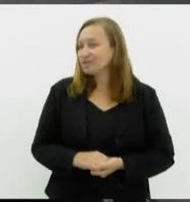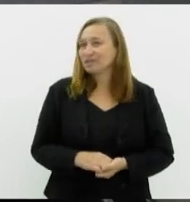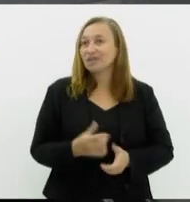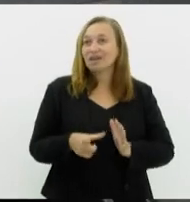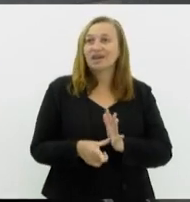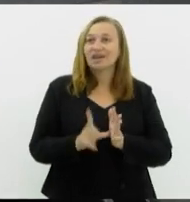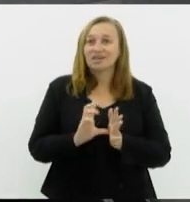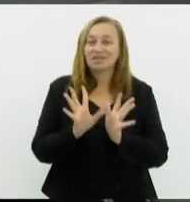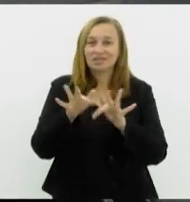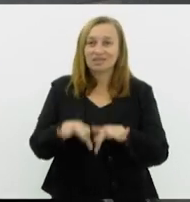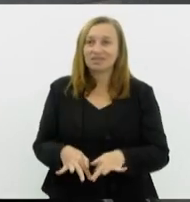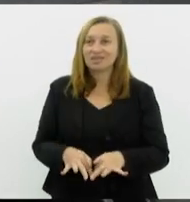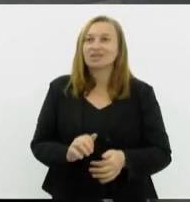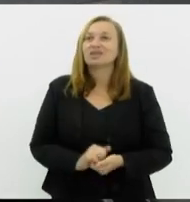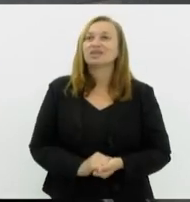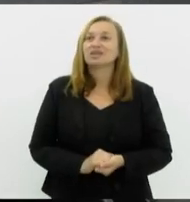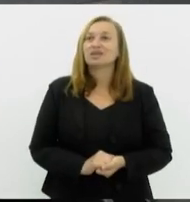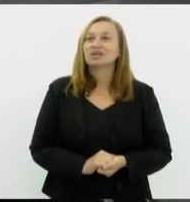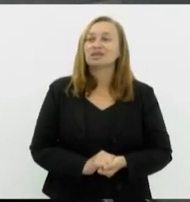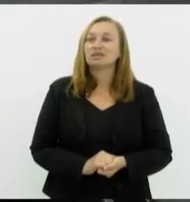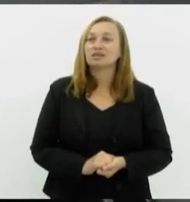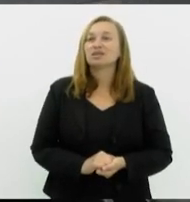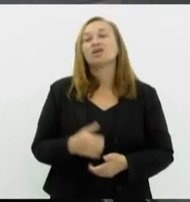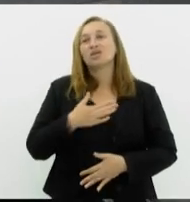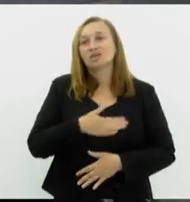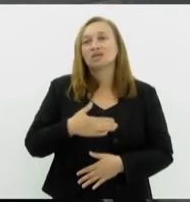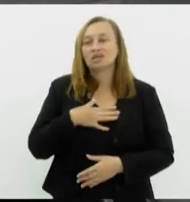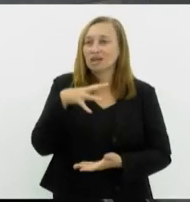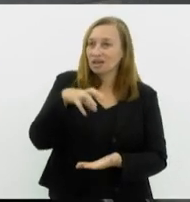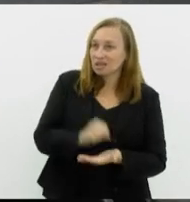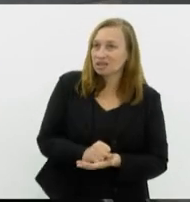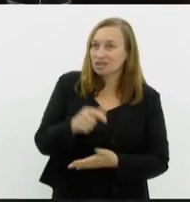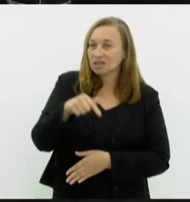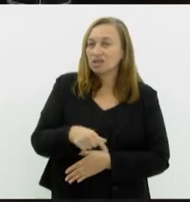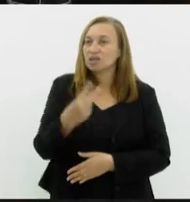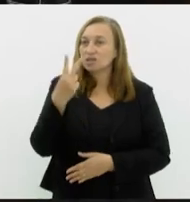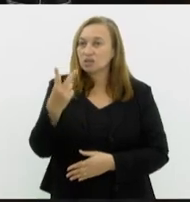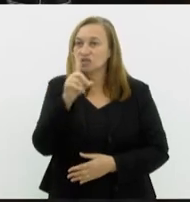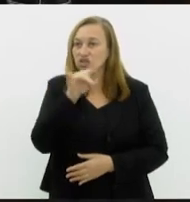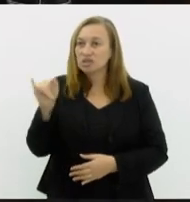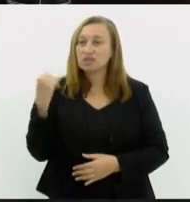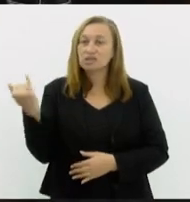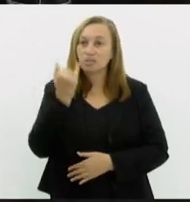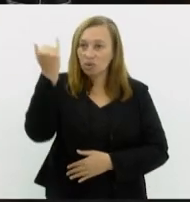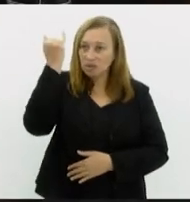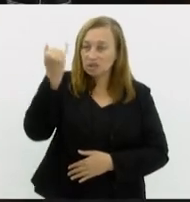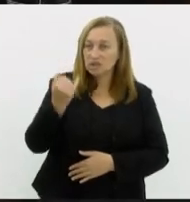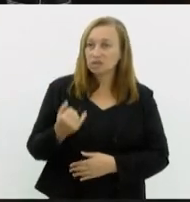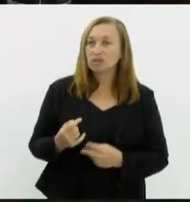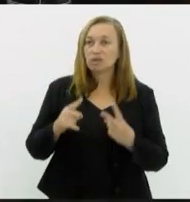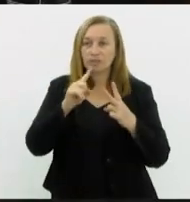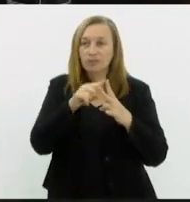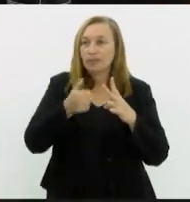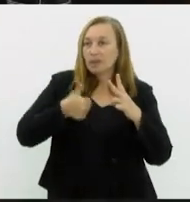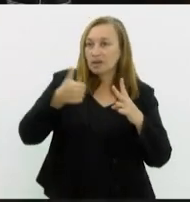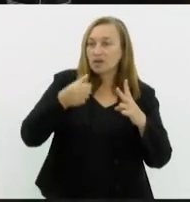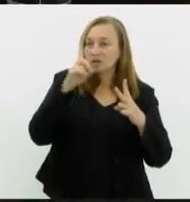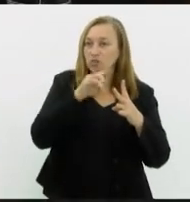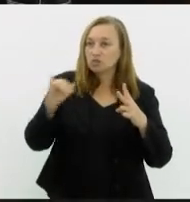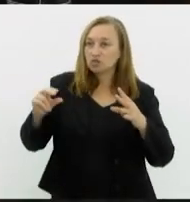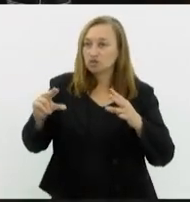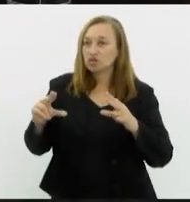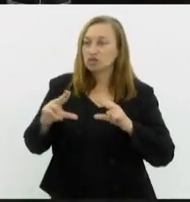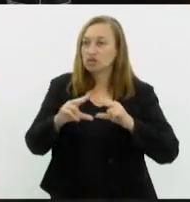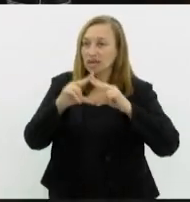Antes de encerrar o expediente, gostaria de deixar registrado aqui duas datas importantíssimas. Uma delas é o Dia da Reciclagem,